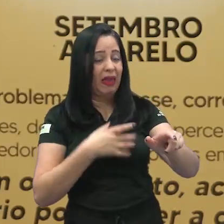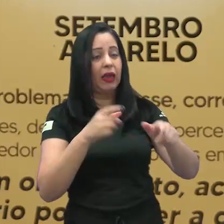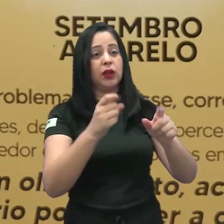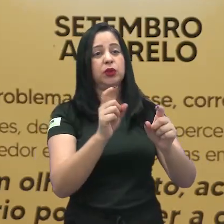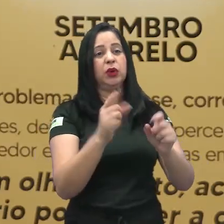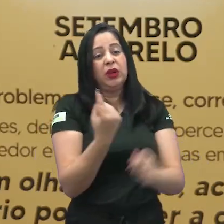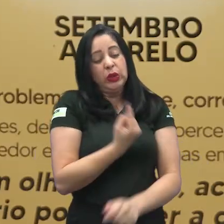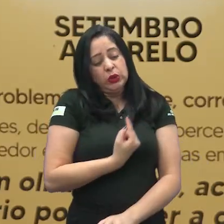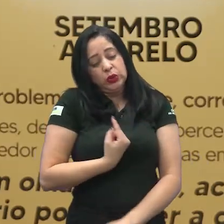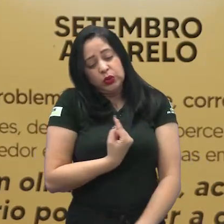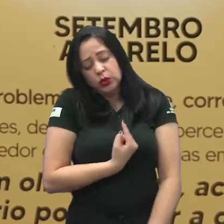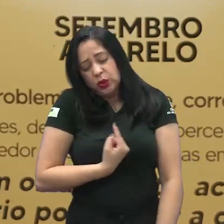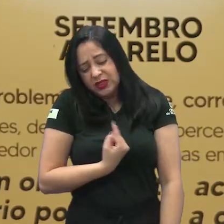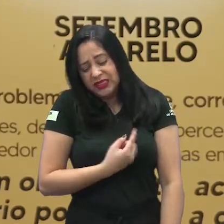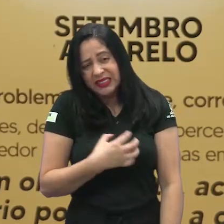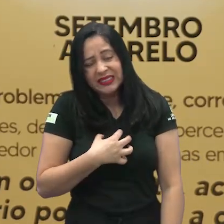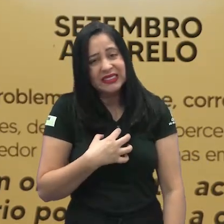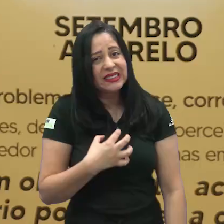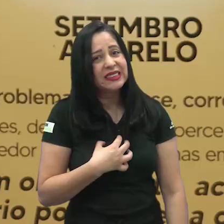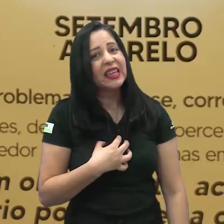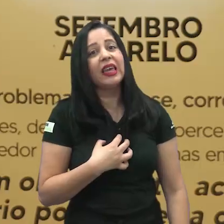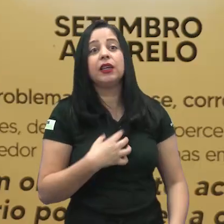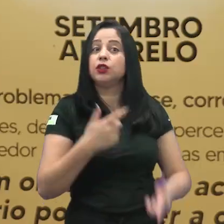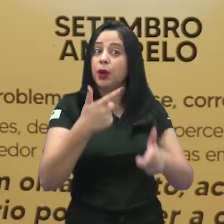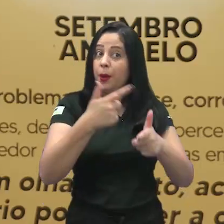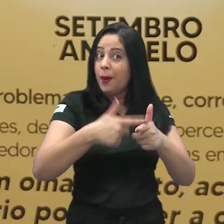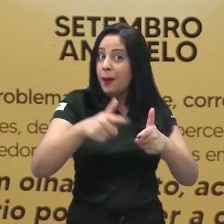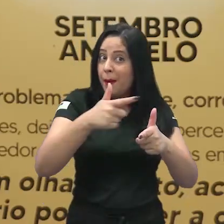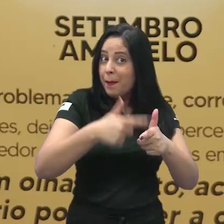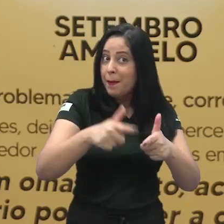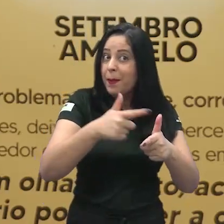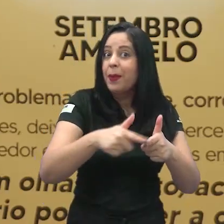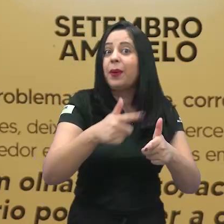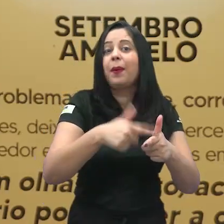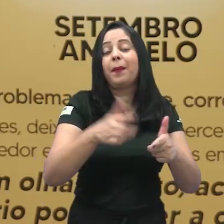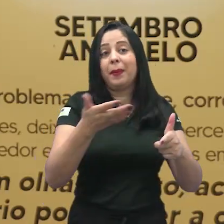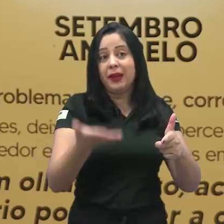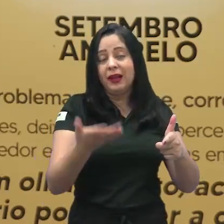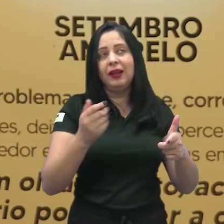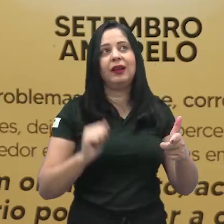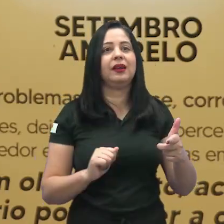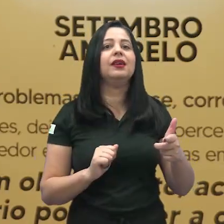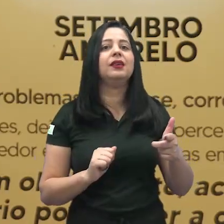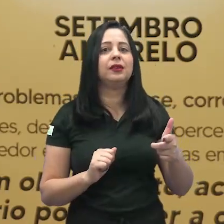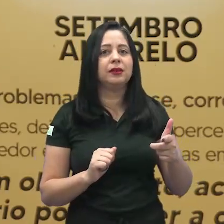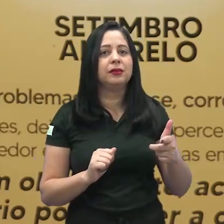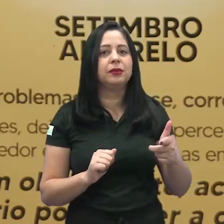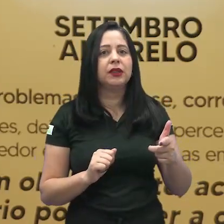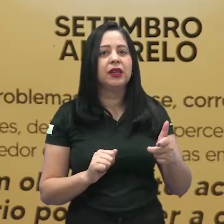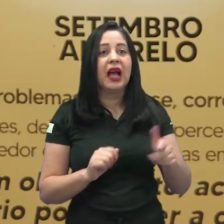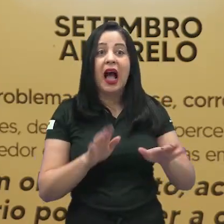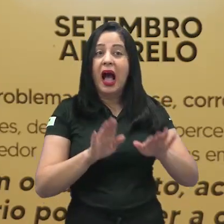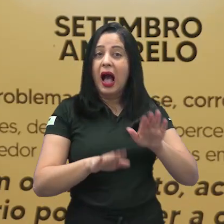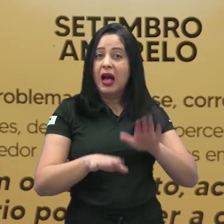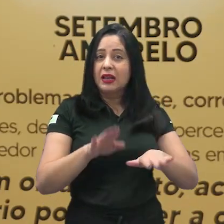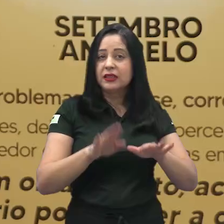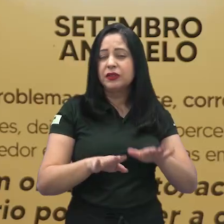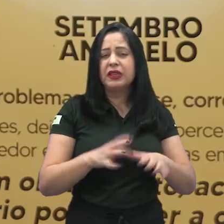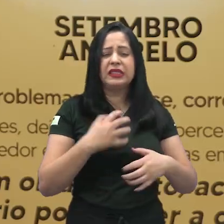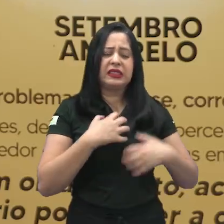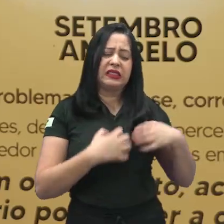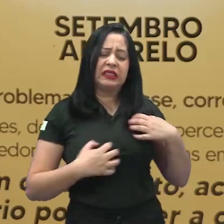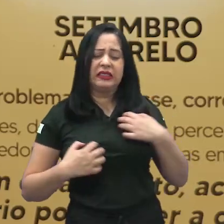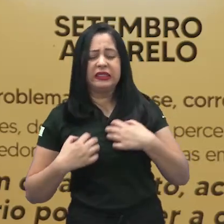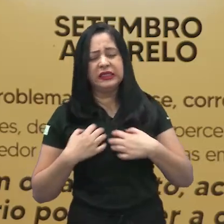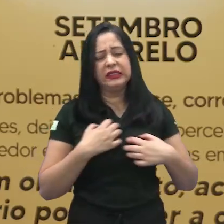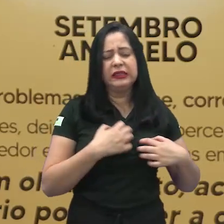isolamento, pode estar ligado com um problema que a pessoa sente como insolúvel, né? Que gera algum desconforto, uma angústia,